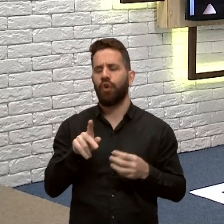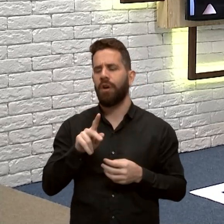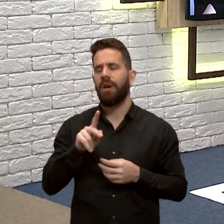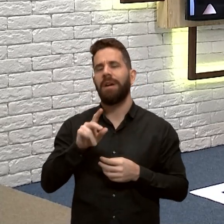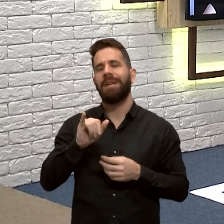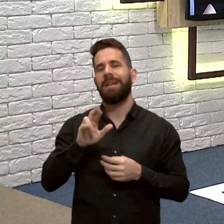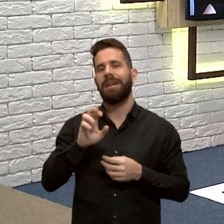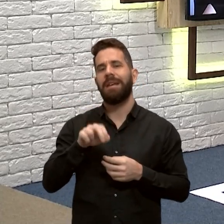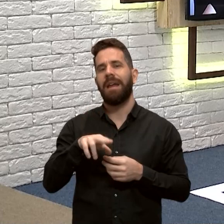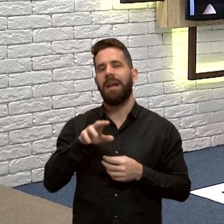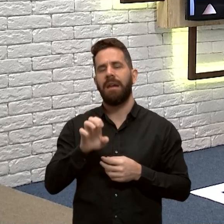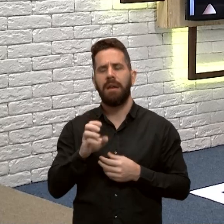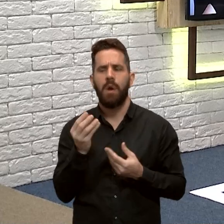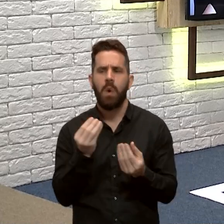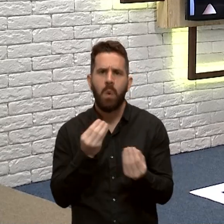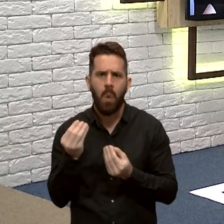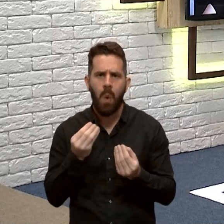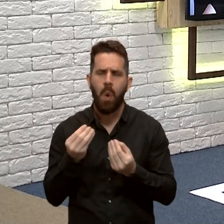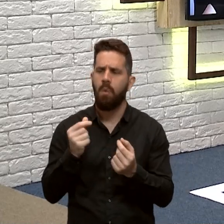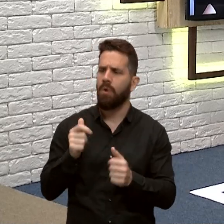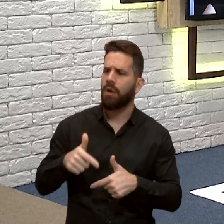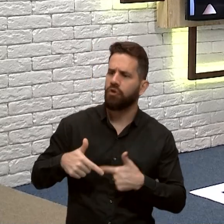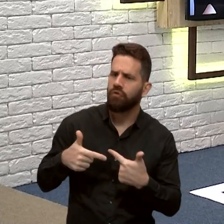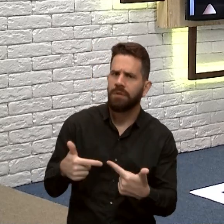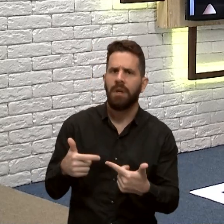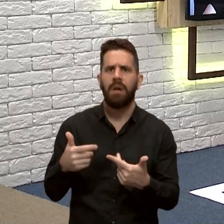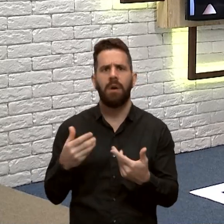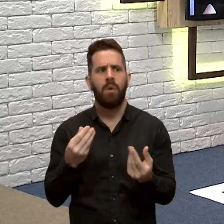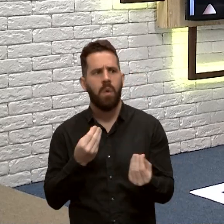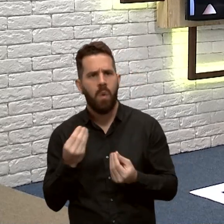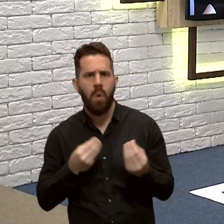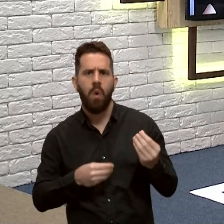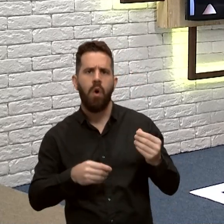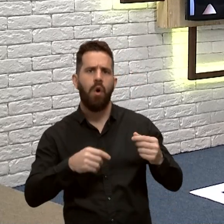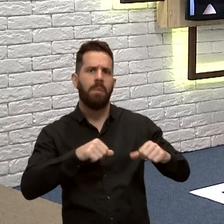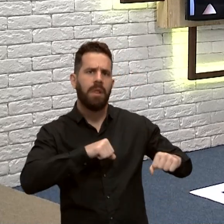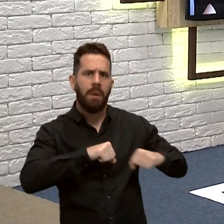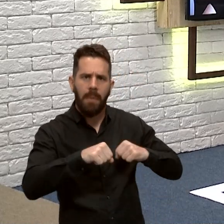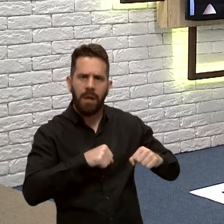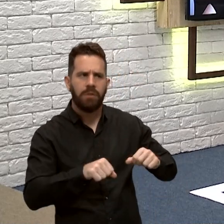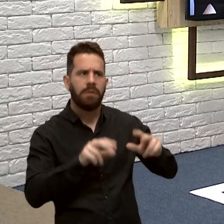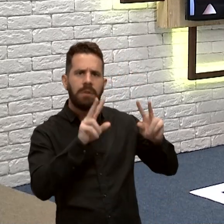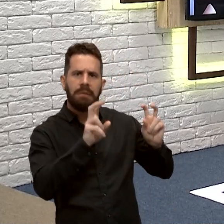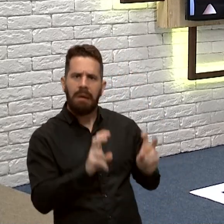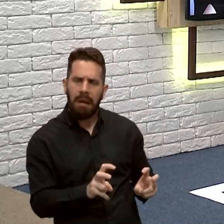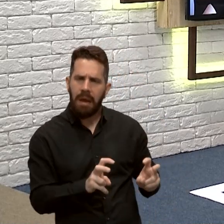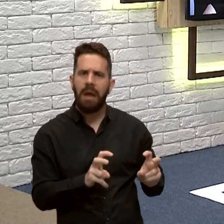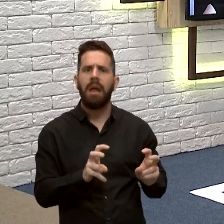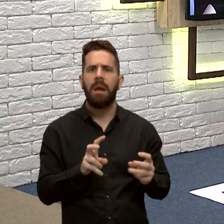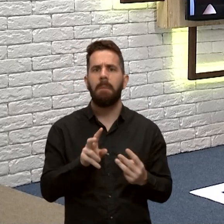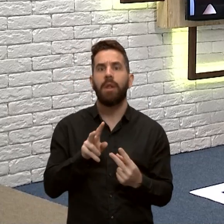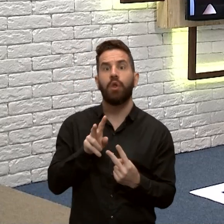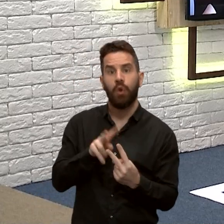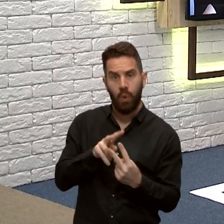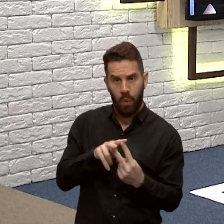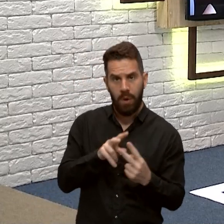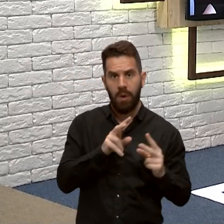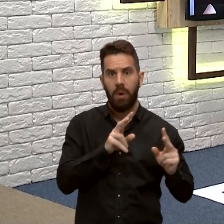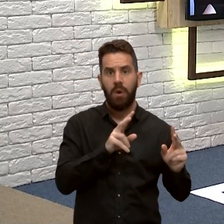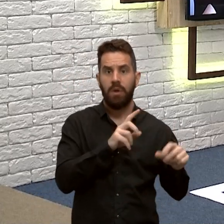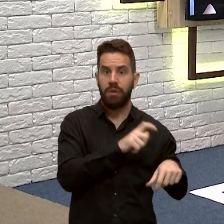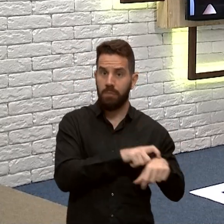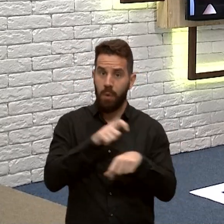sobre como vão ocorrer, né? Quais são os temas debatidos também nesses dois eventos. Mas